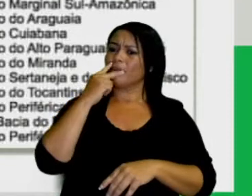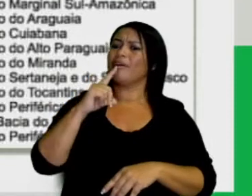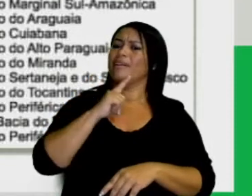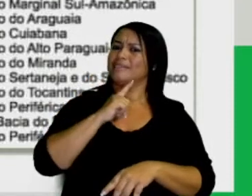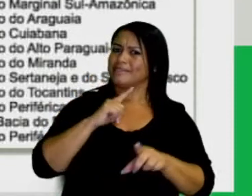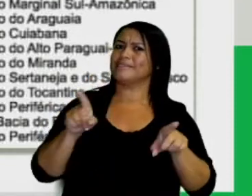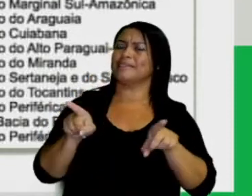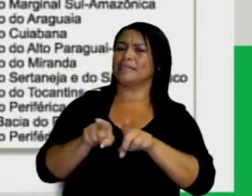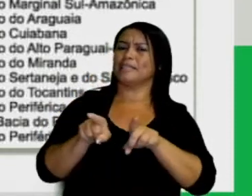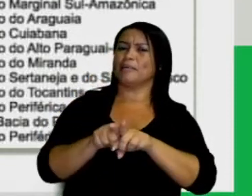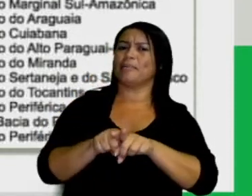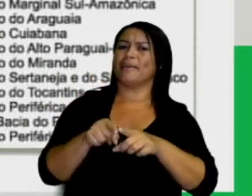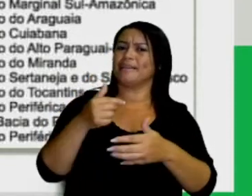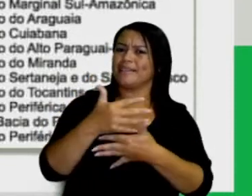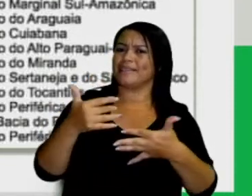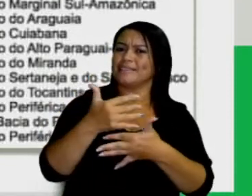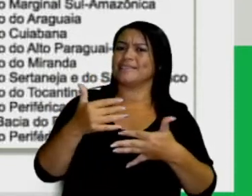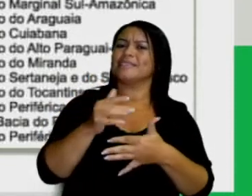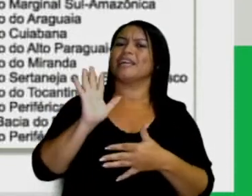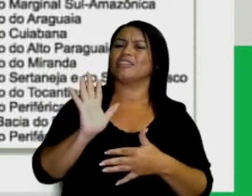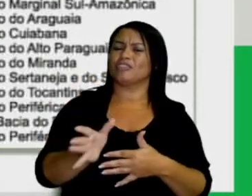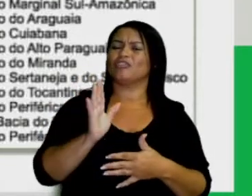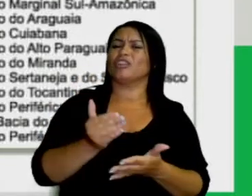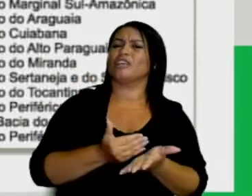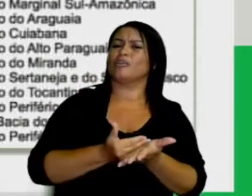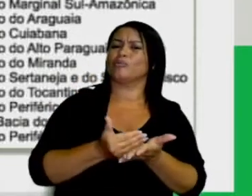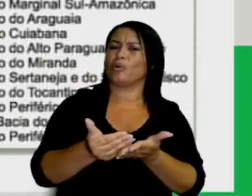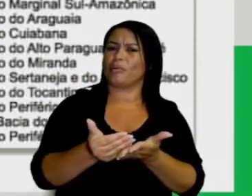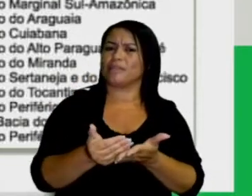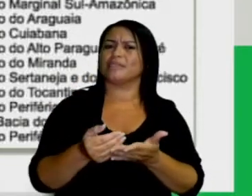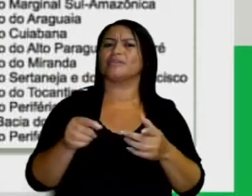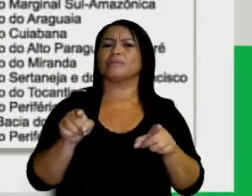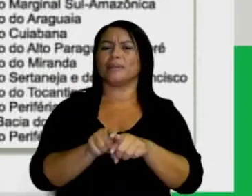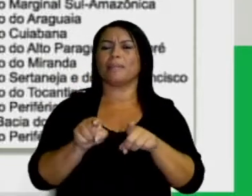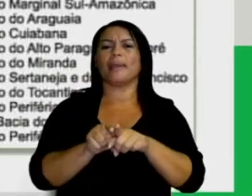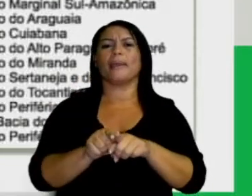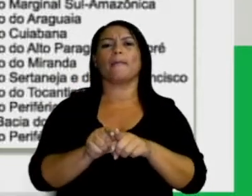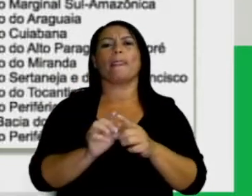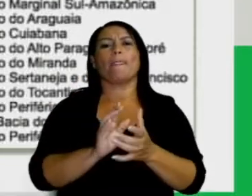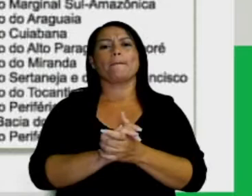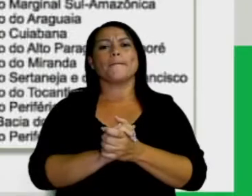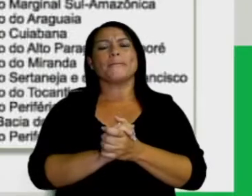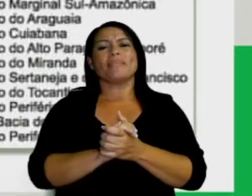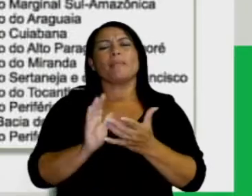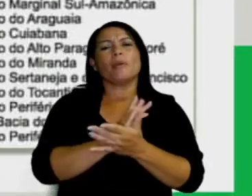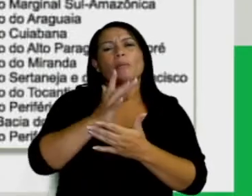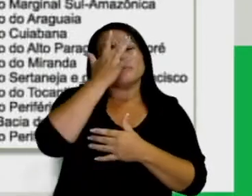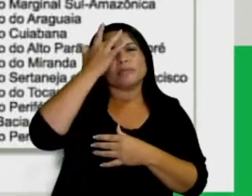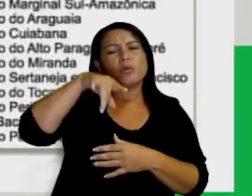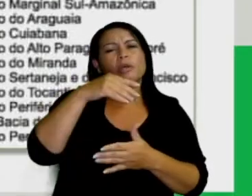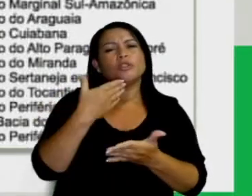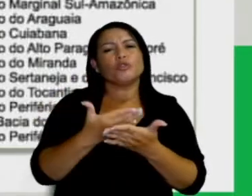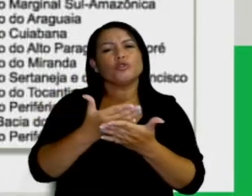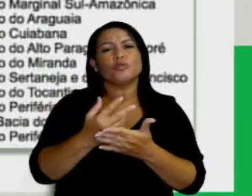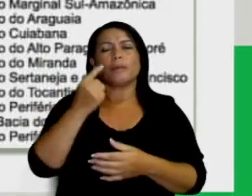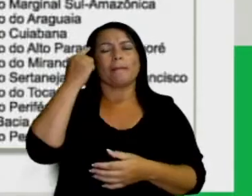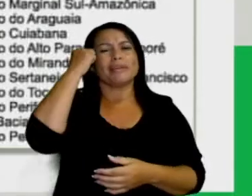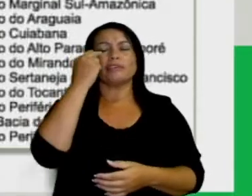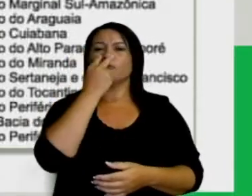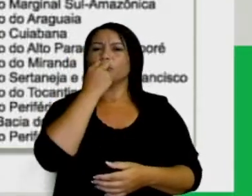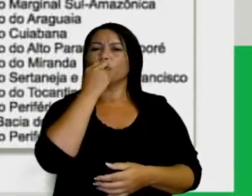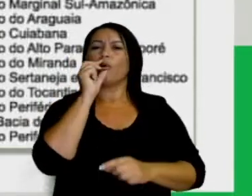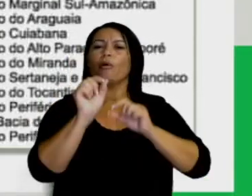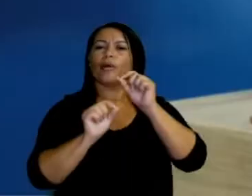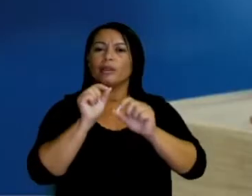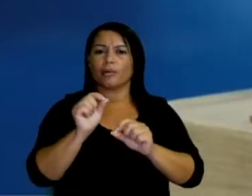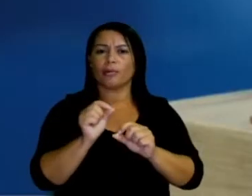aqui, né, da área onde a gente já está iniciando a Borborema. Na verdade, para alguns estudiosos, Vitória de Santo Antão fica dentro de uma